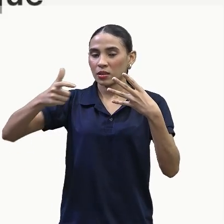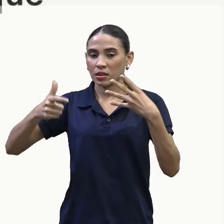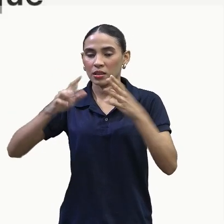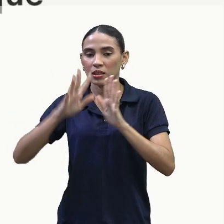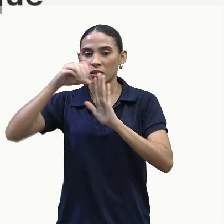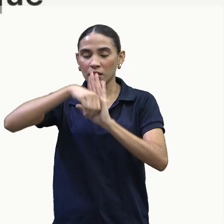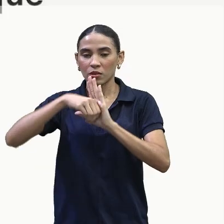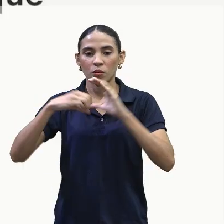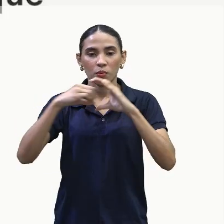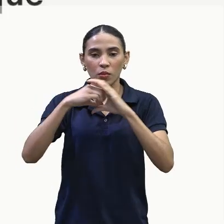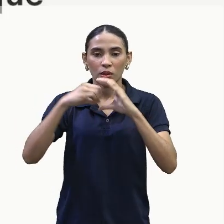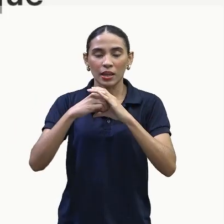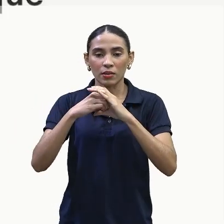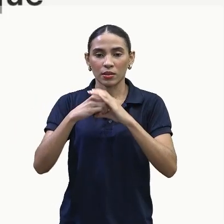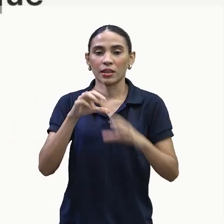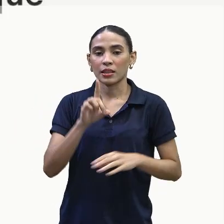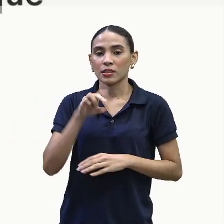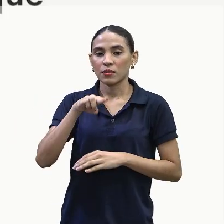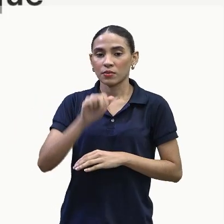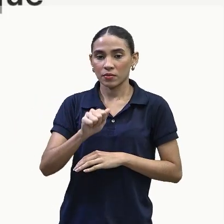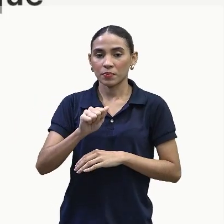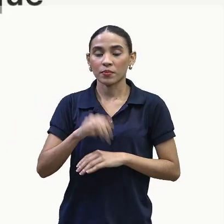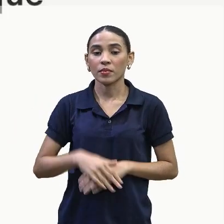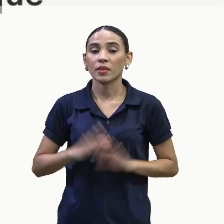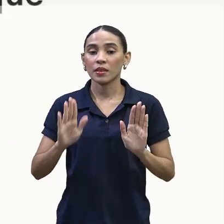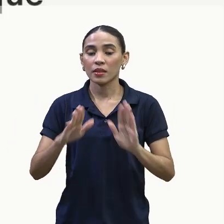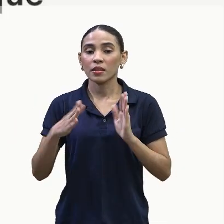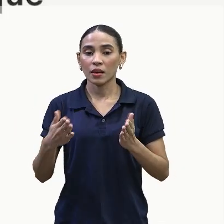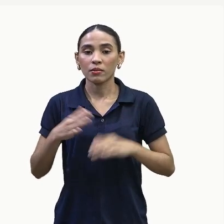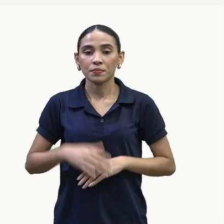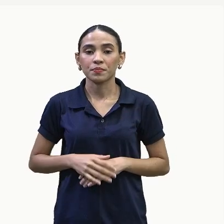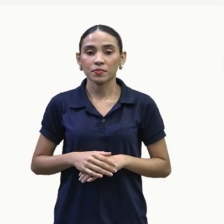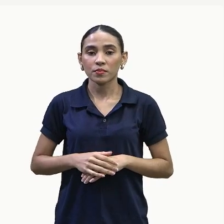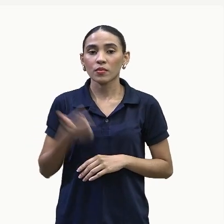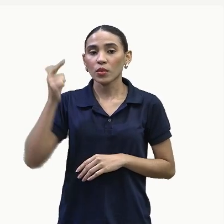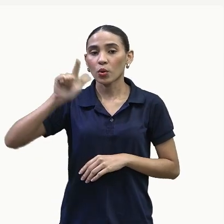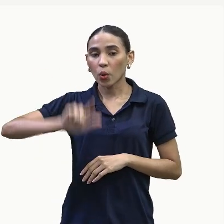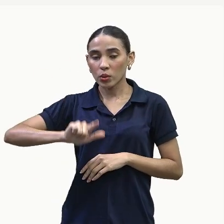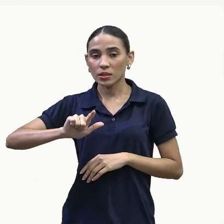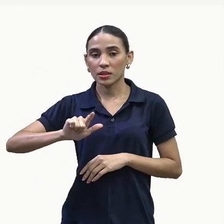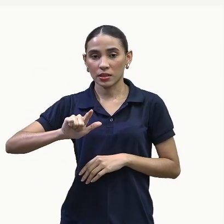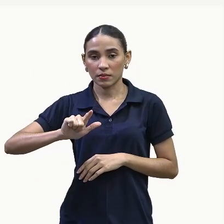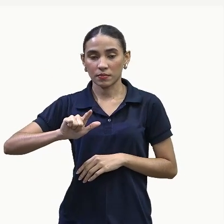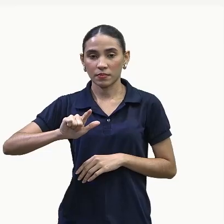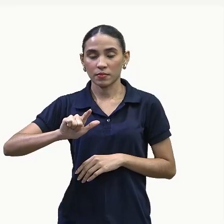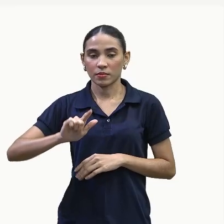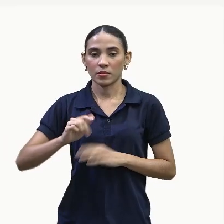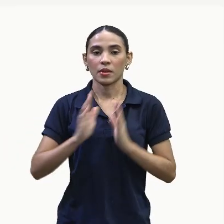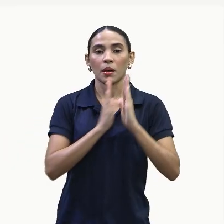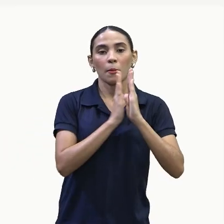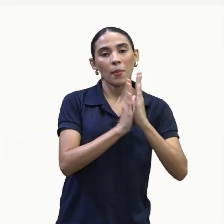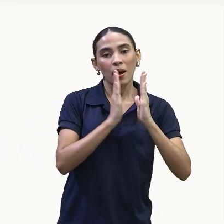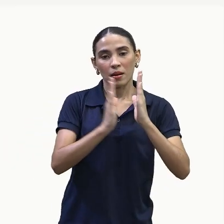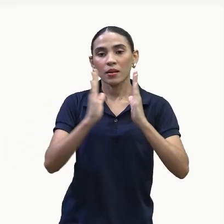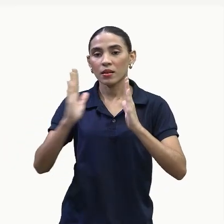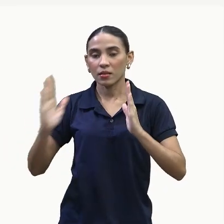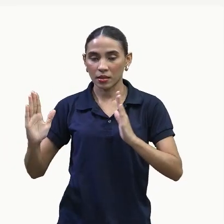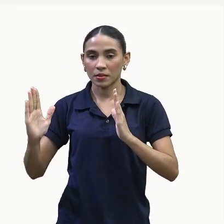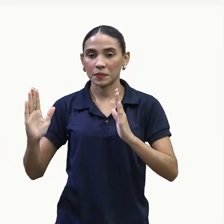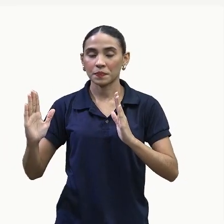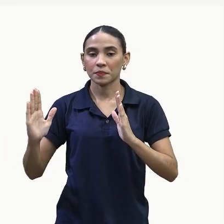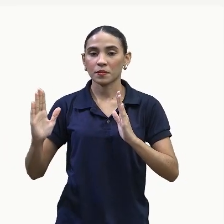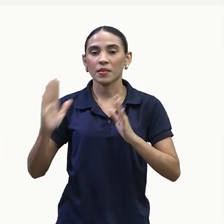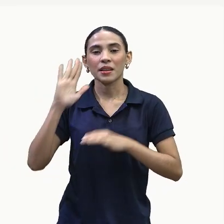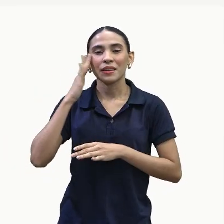molécula de DNA? E aí, para compreender essa sequência, né,